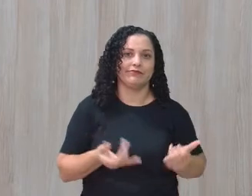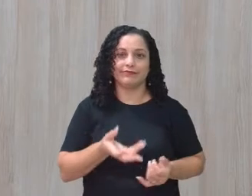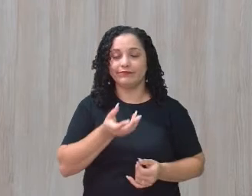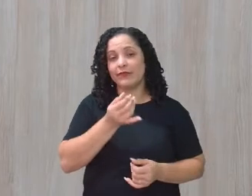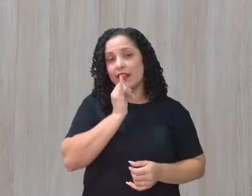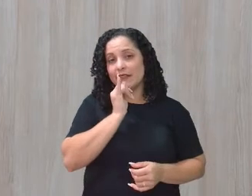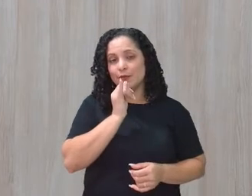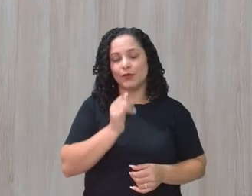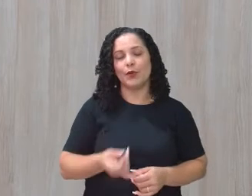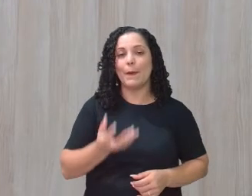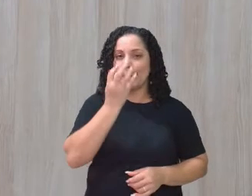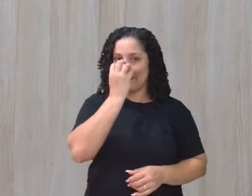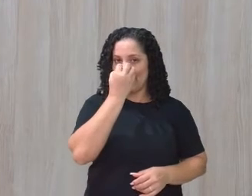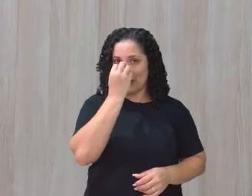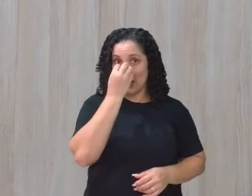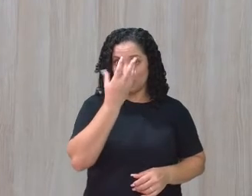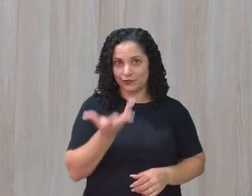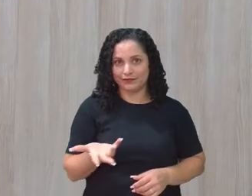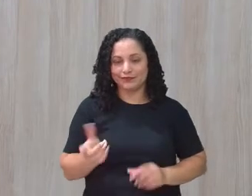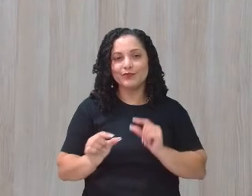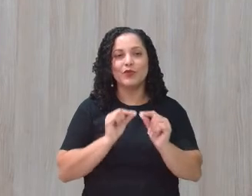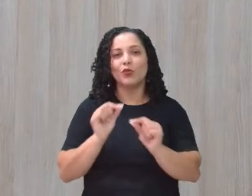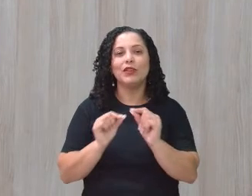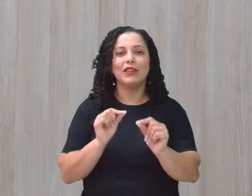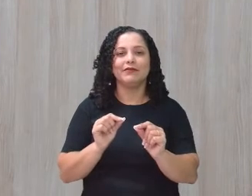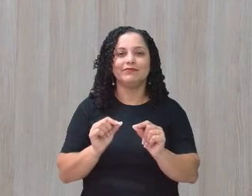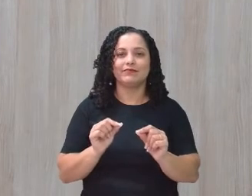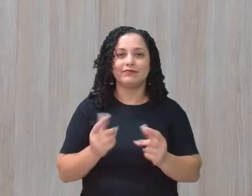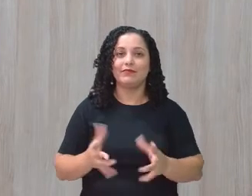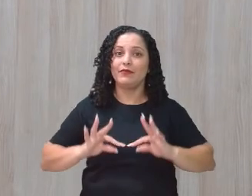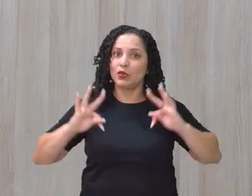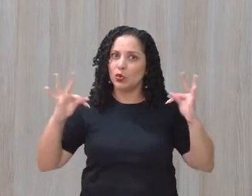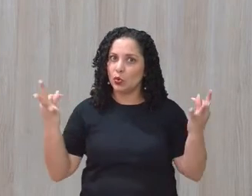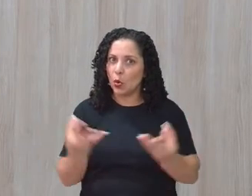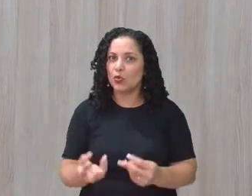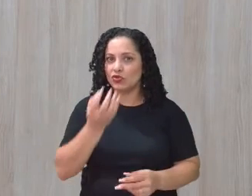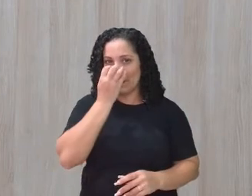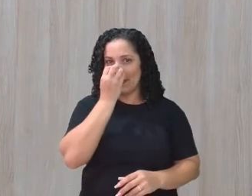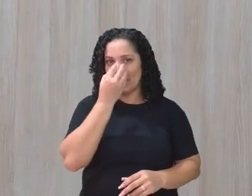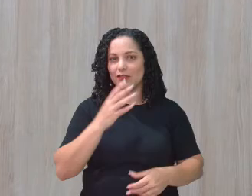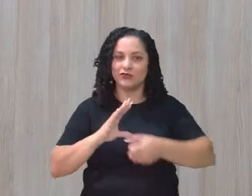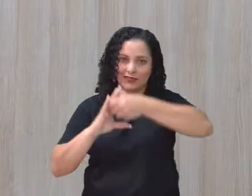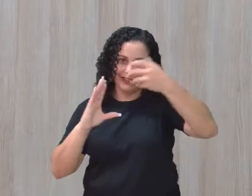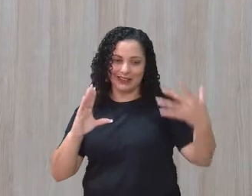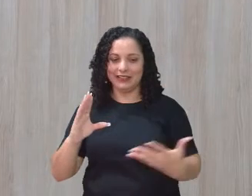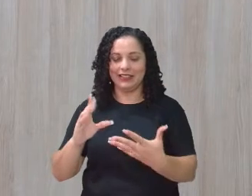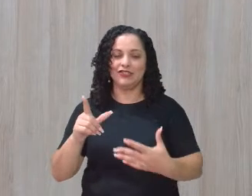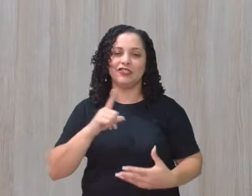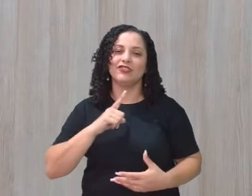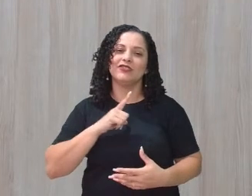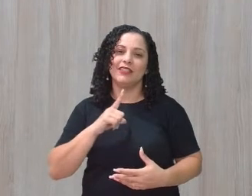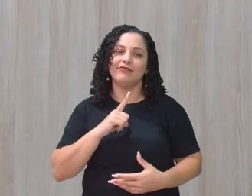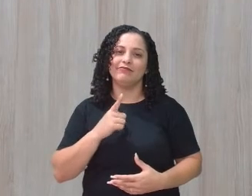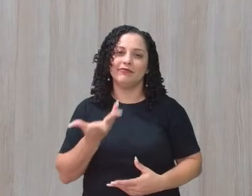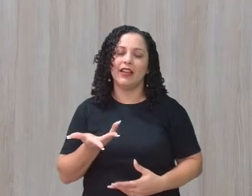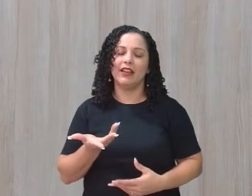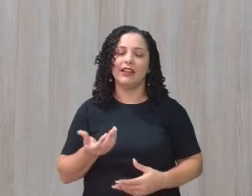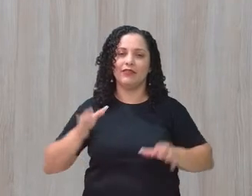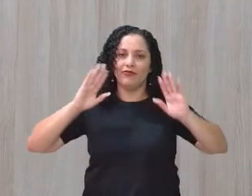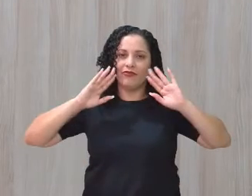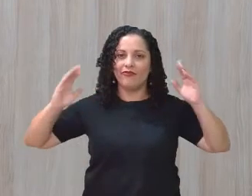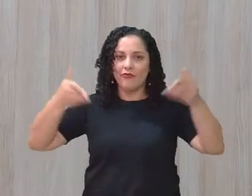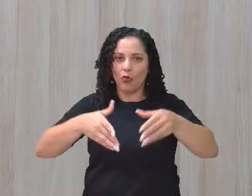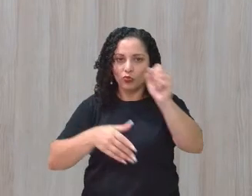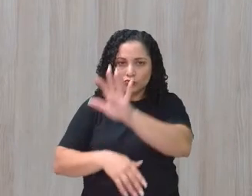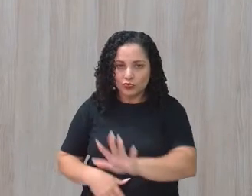é um personagem tipo. Todos os palhaços vão obedecer determinadas características e funcionar ali dentro dessa